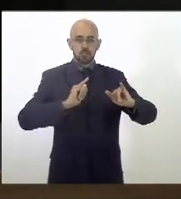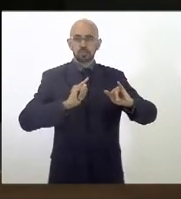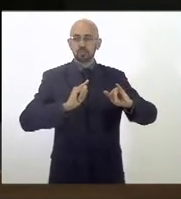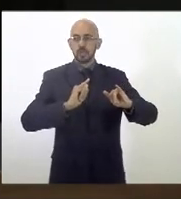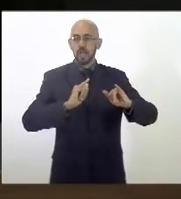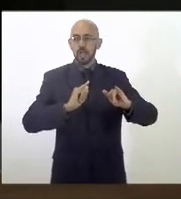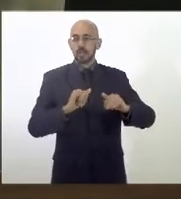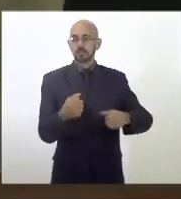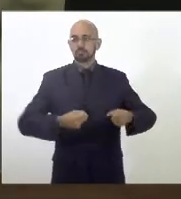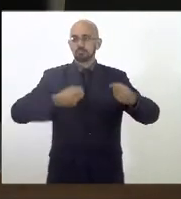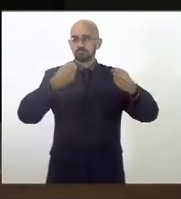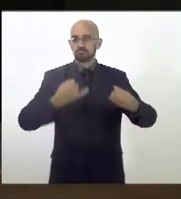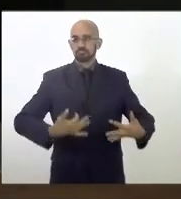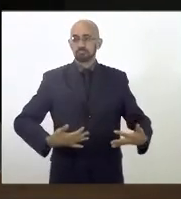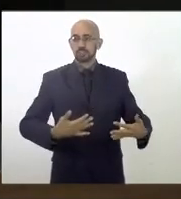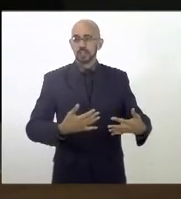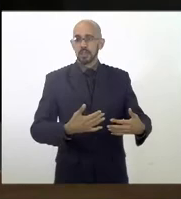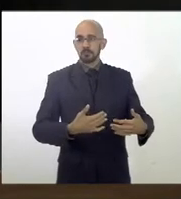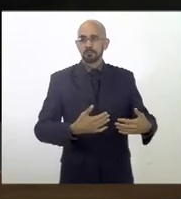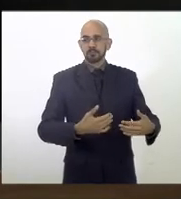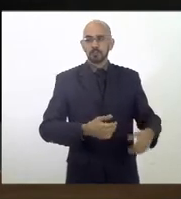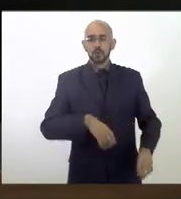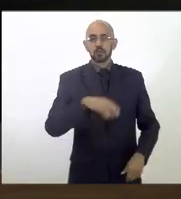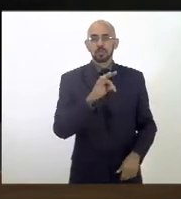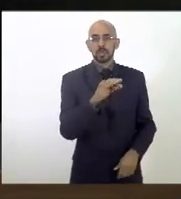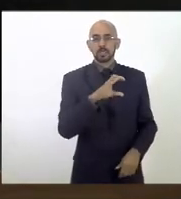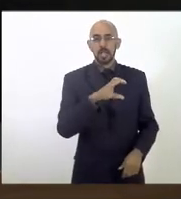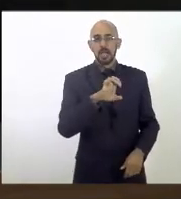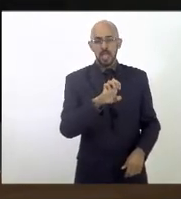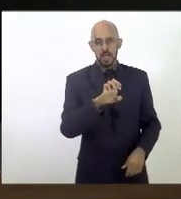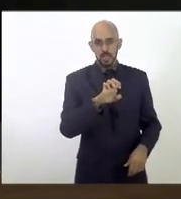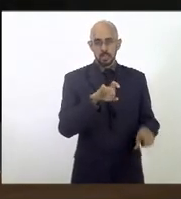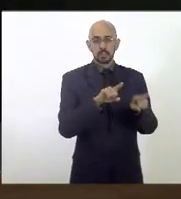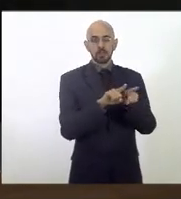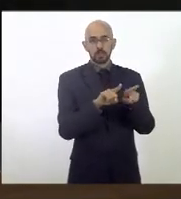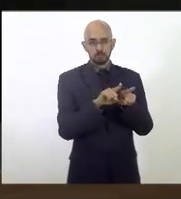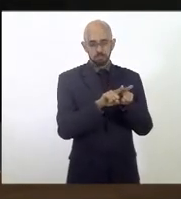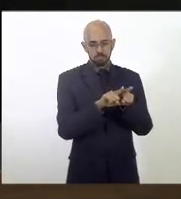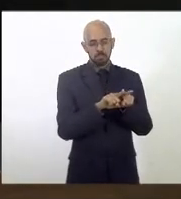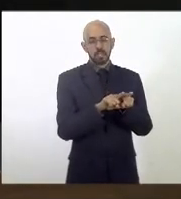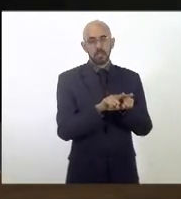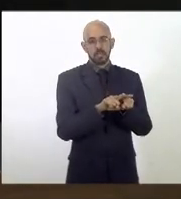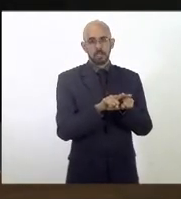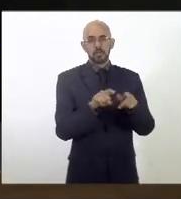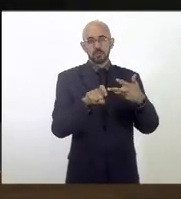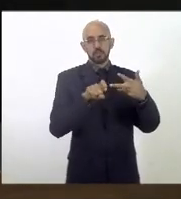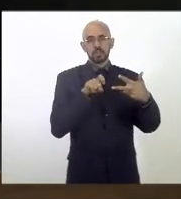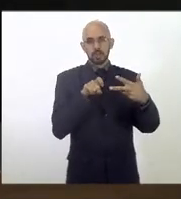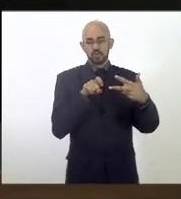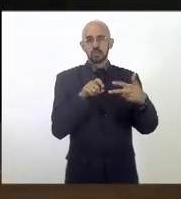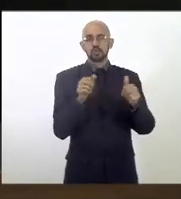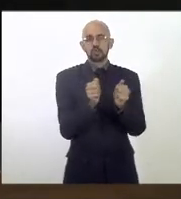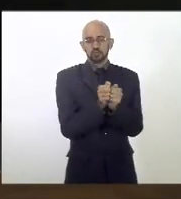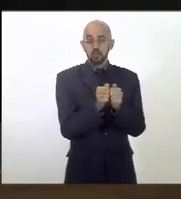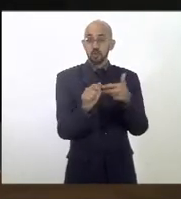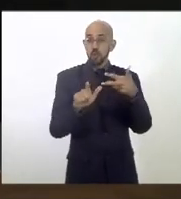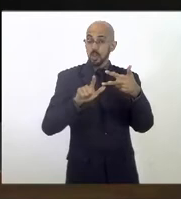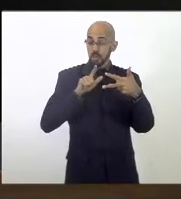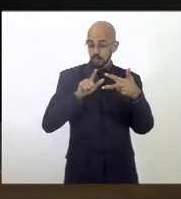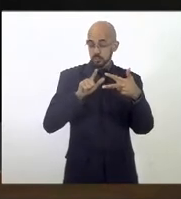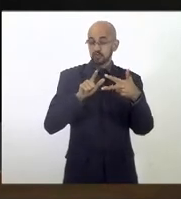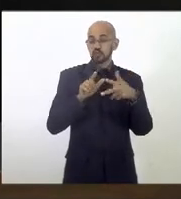julgar, Tribunal de Contas também bem, o Executivo junto aqui com o Legislativo em